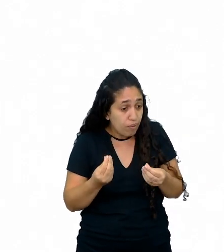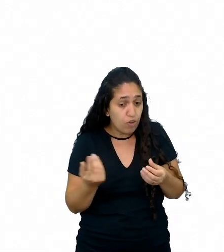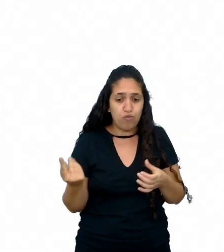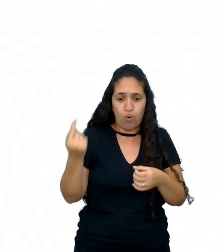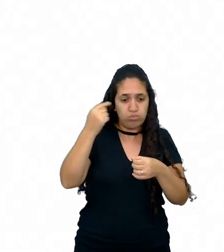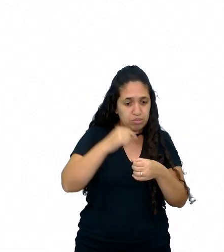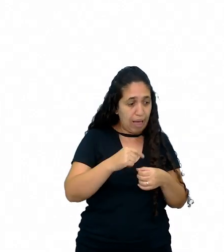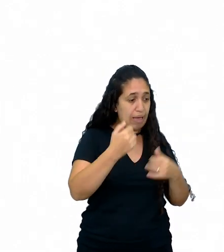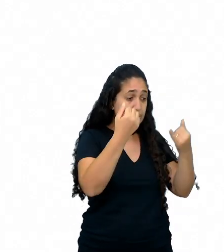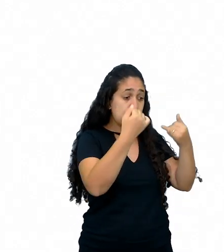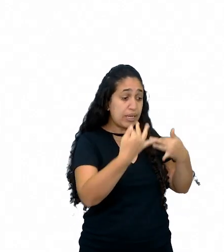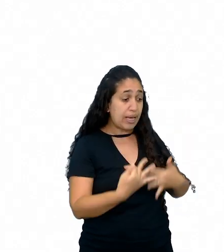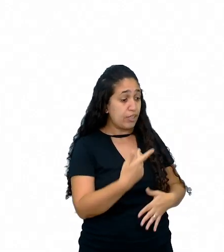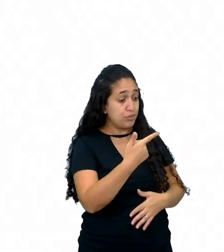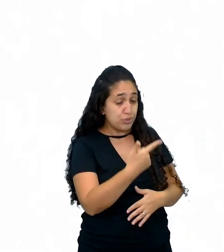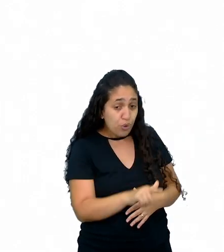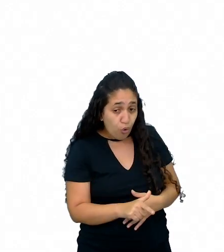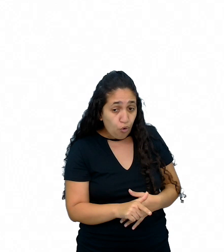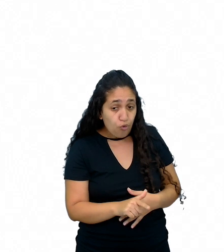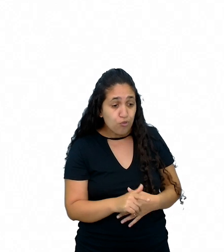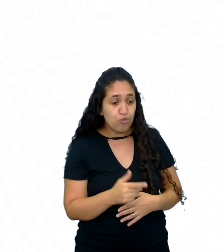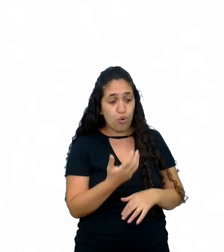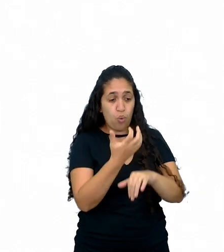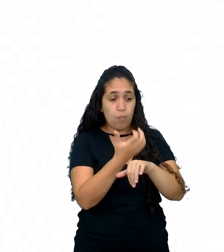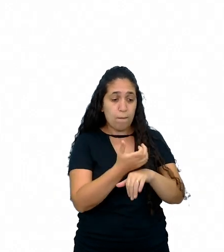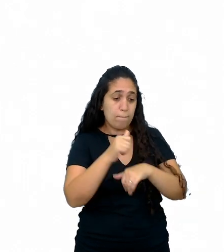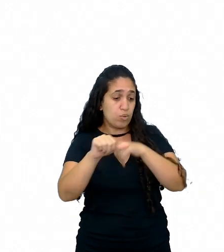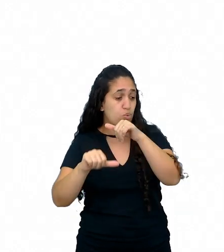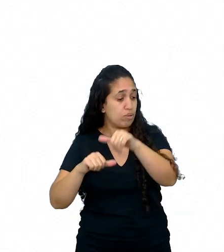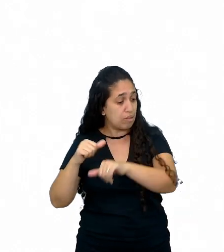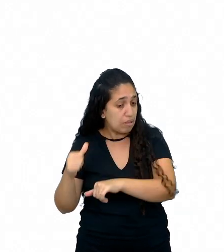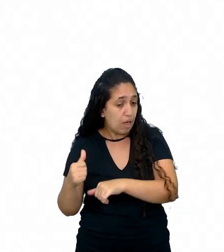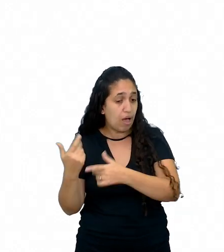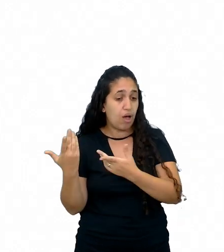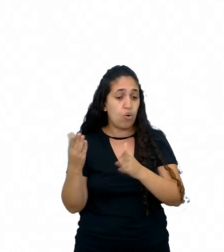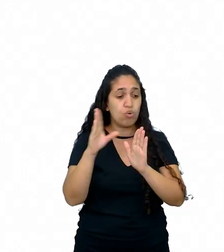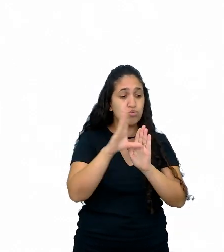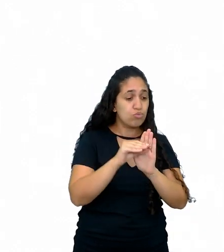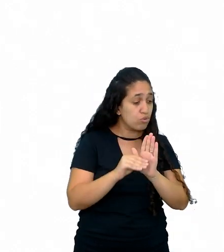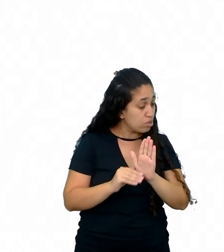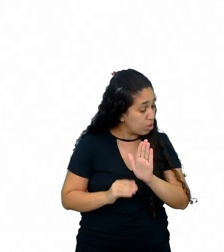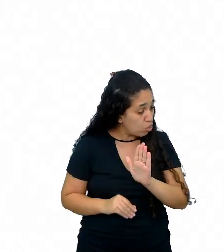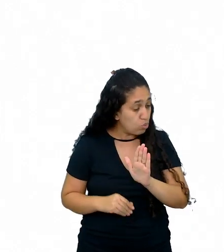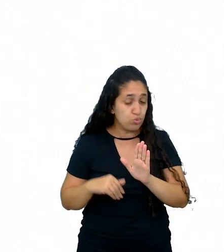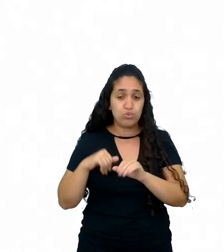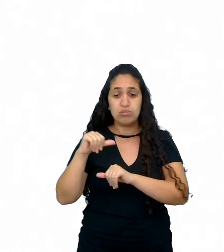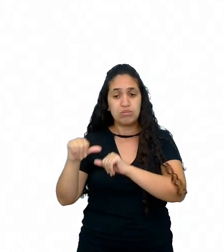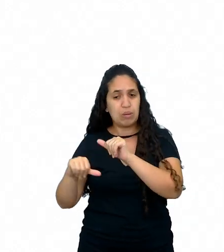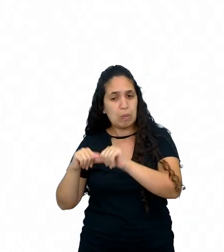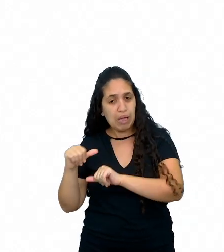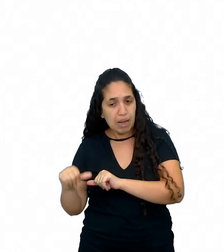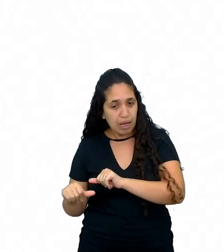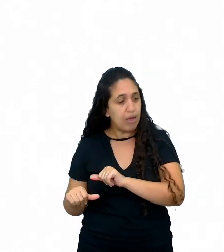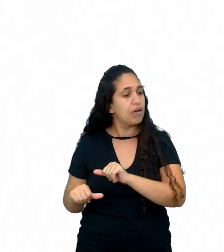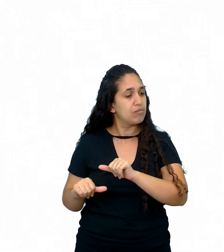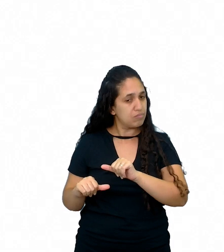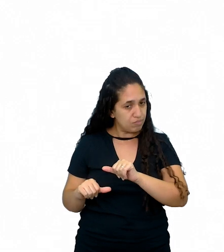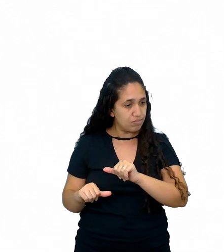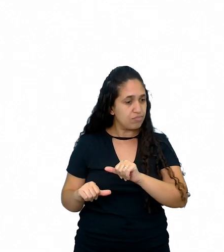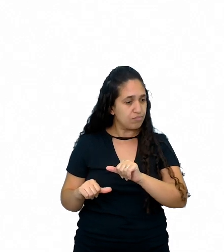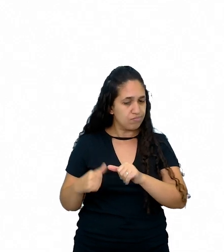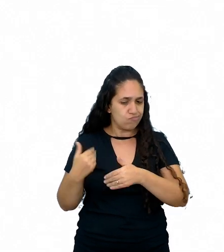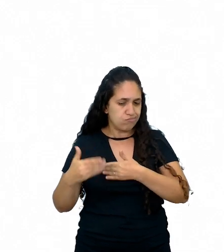eu vou passar, né, para um outro conteúdo, né, a ser abordado, ou eu vou trabalhar agora com outro conteúdo, né, para